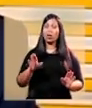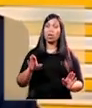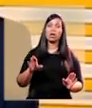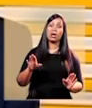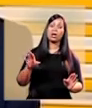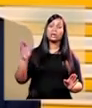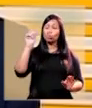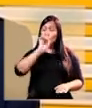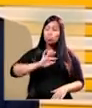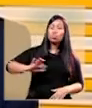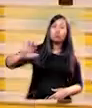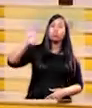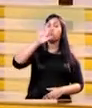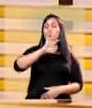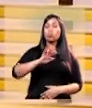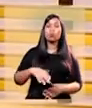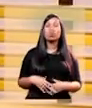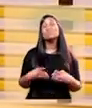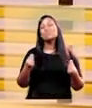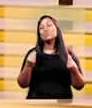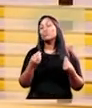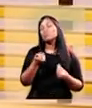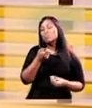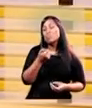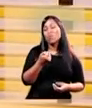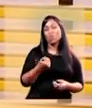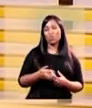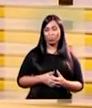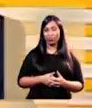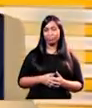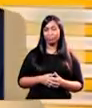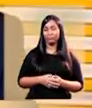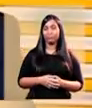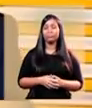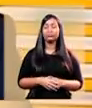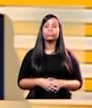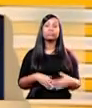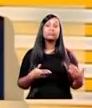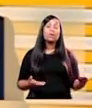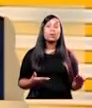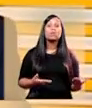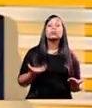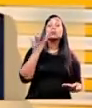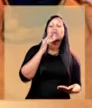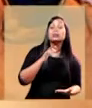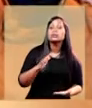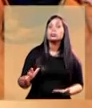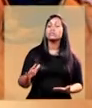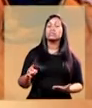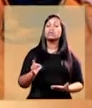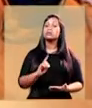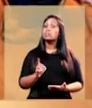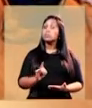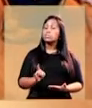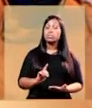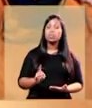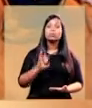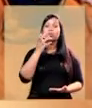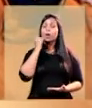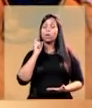no universo total aí é muito pouco, quase desprezível. Ô, Desiane, e as crianças que não